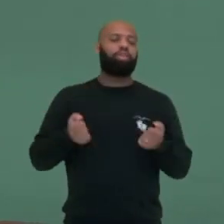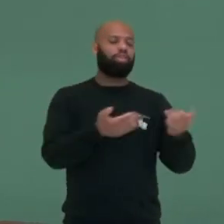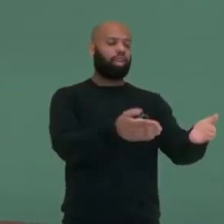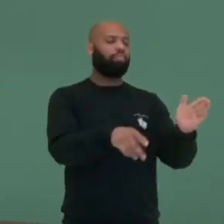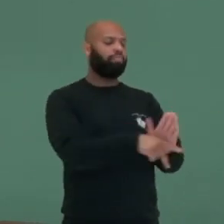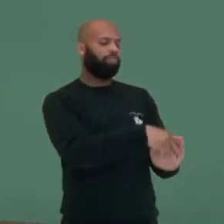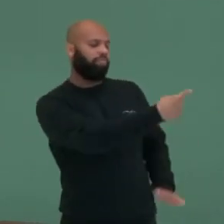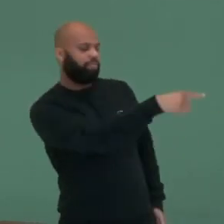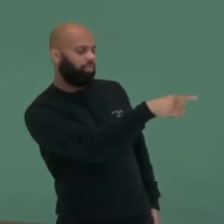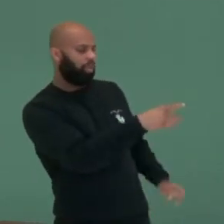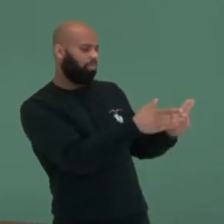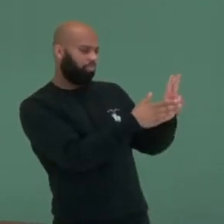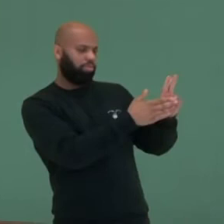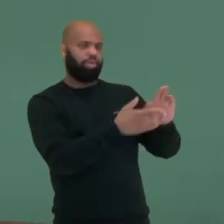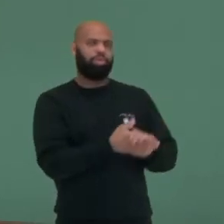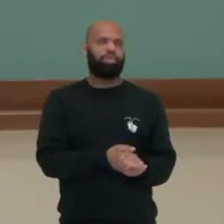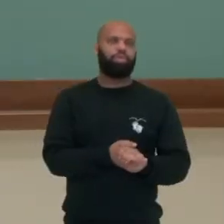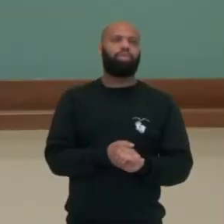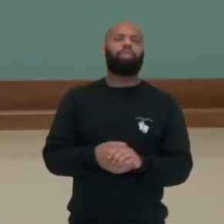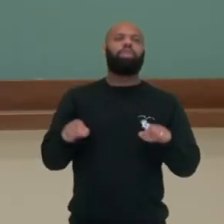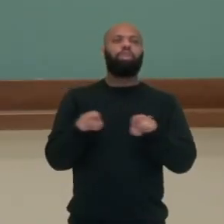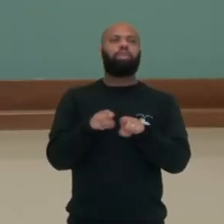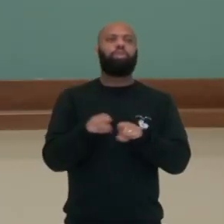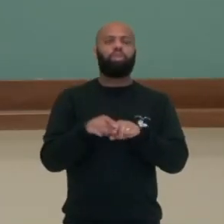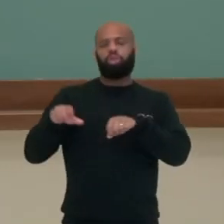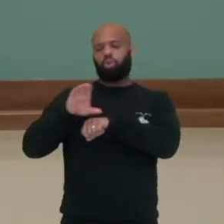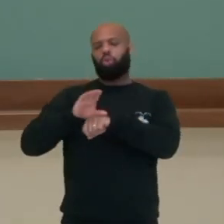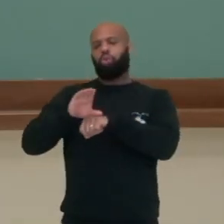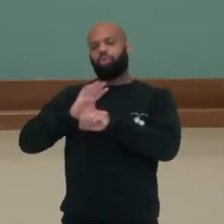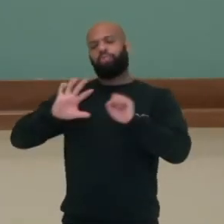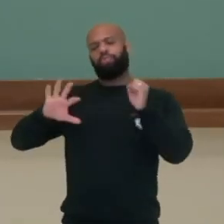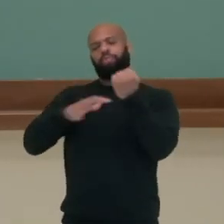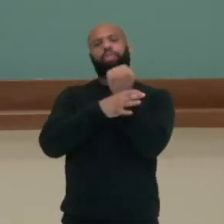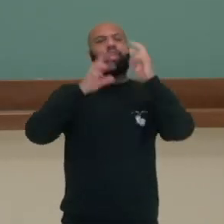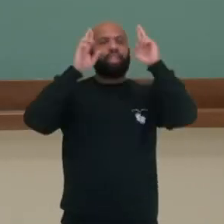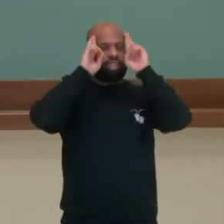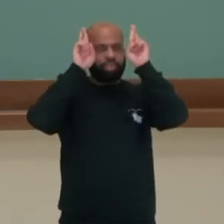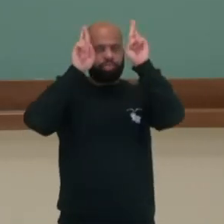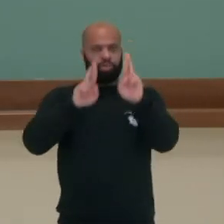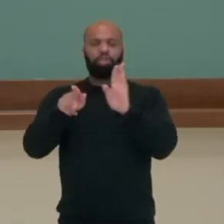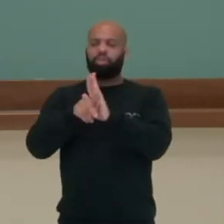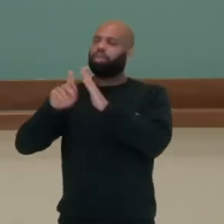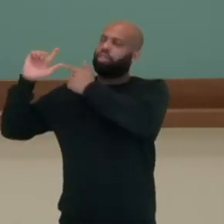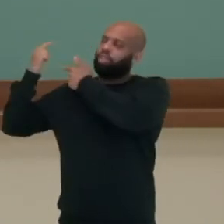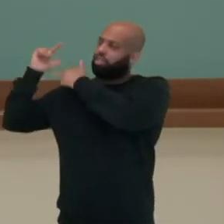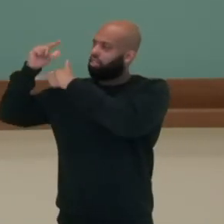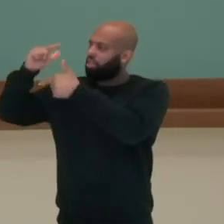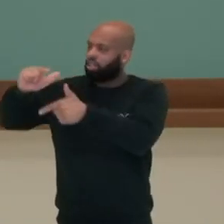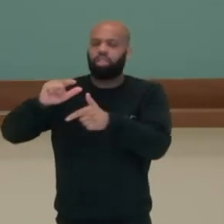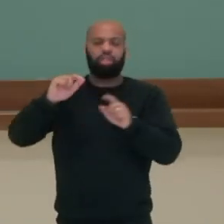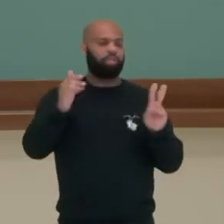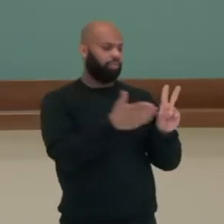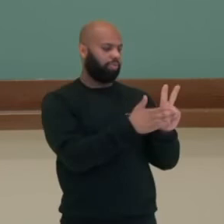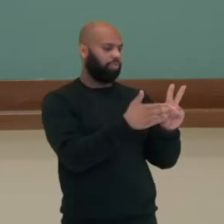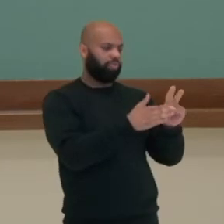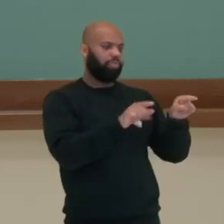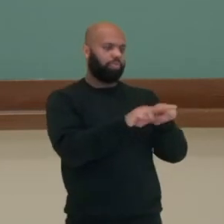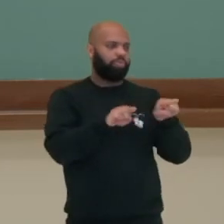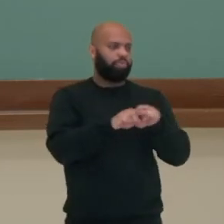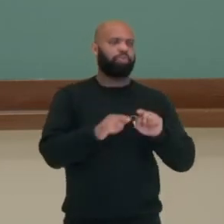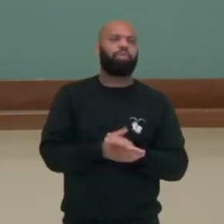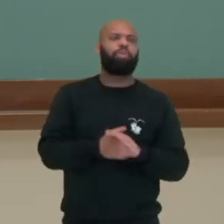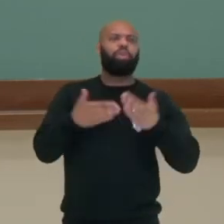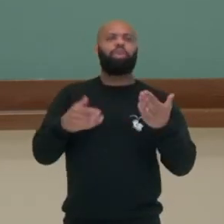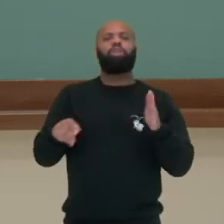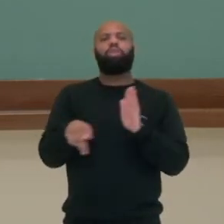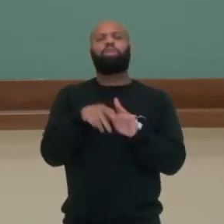às comunidades indígenas. E a Constituição garantiu respeito às tradições indígenas. E quanto